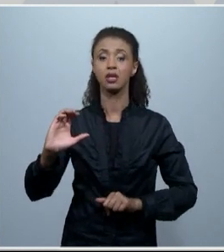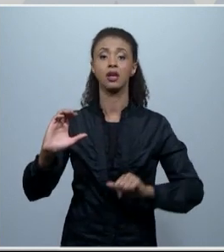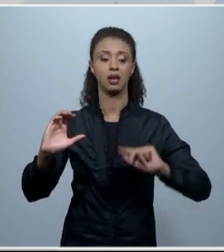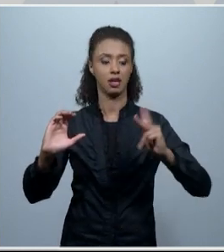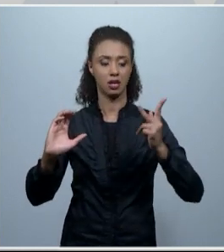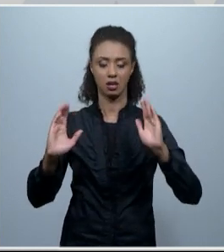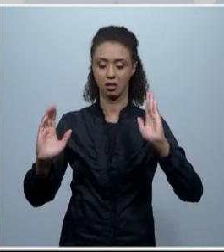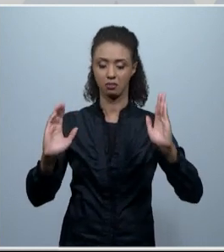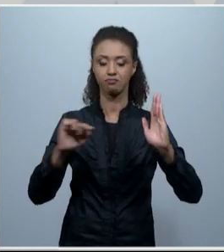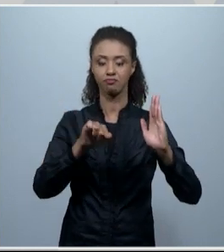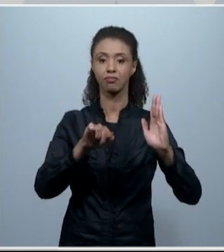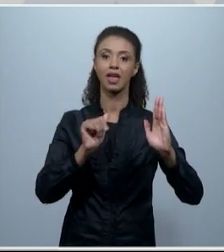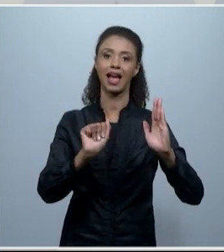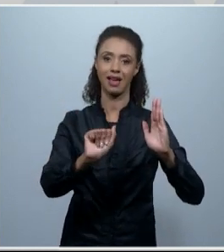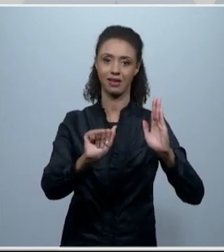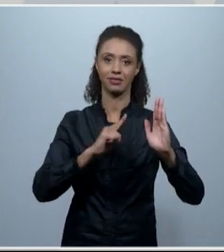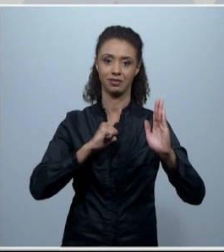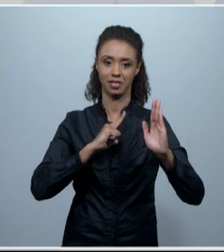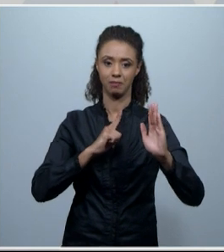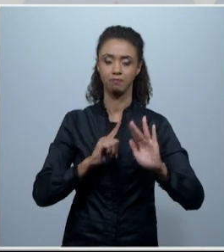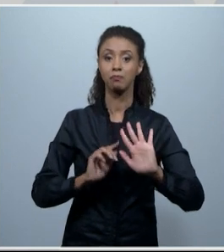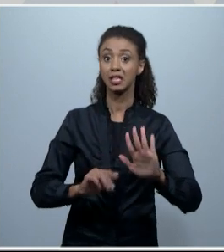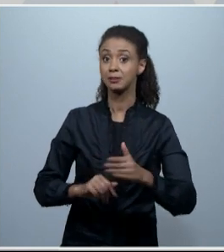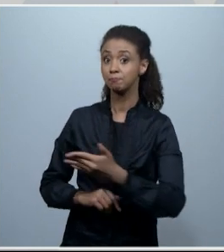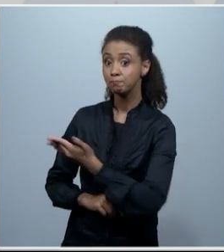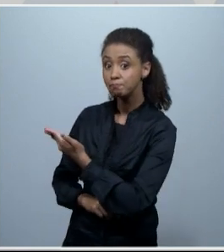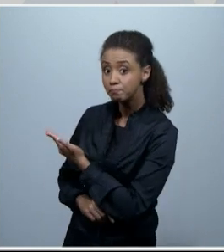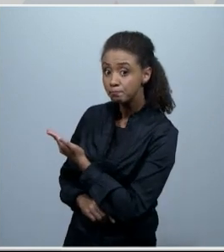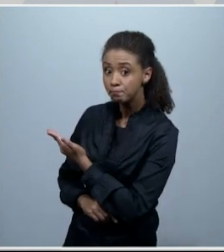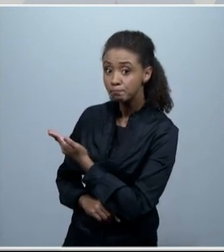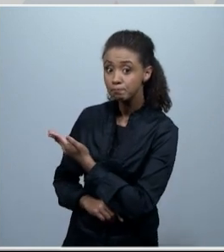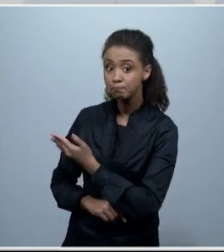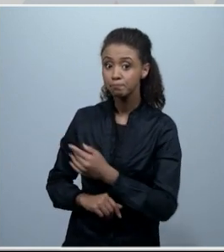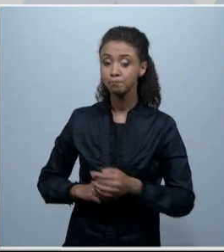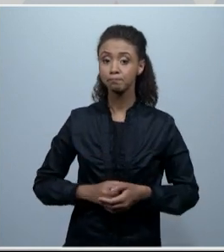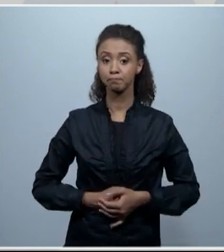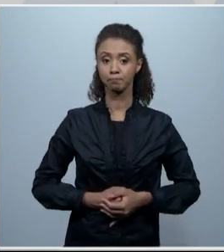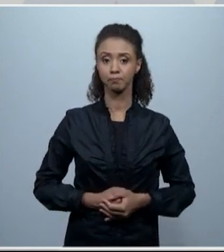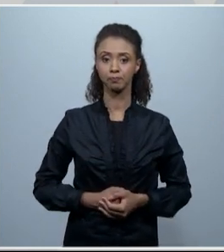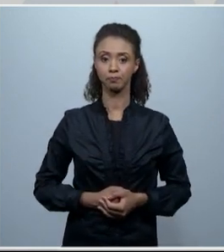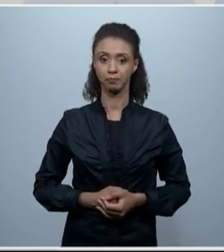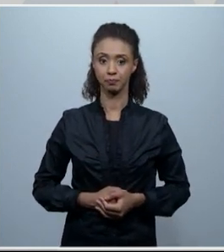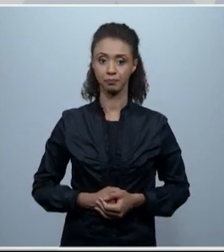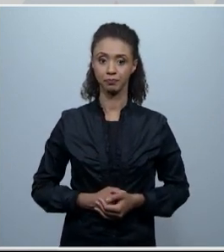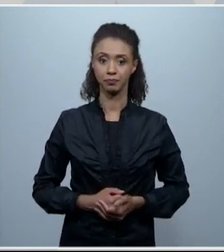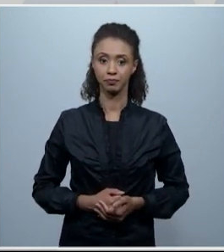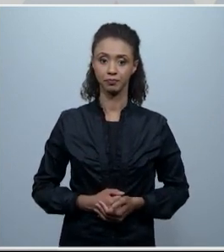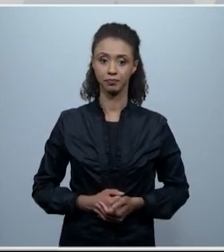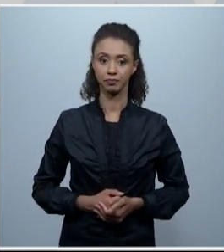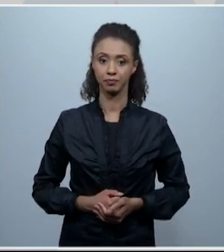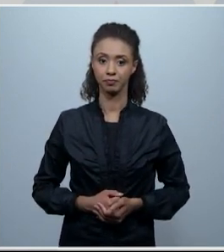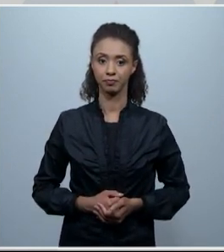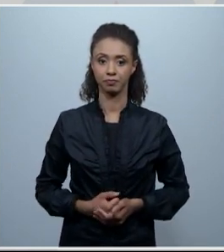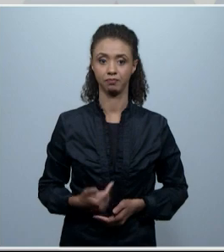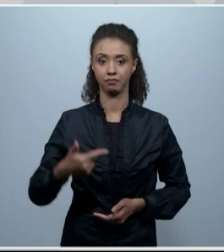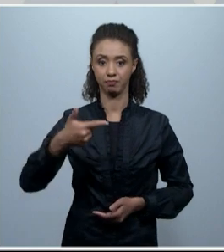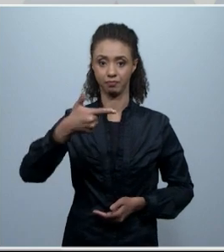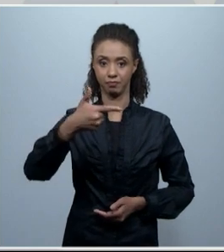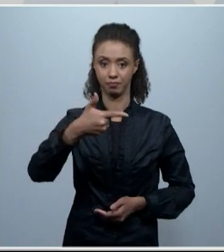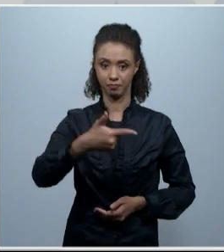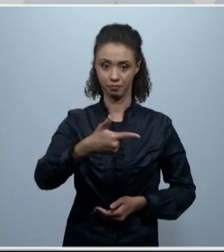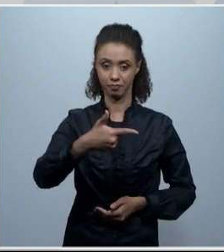tá bom mas nesse caso esse ângulo aqui ó e sendo interno do triângulo no vértice a ele vai ser